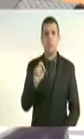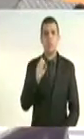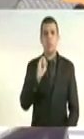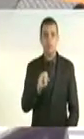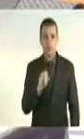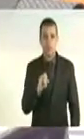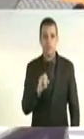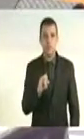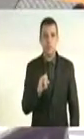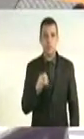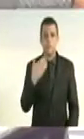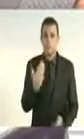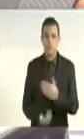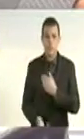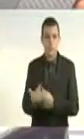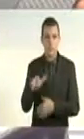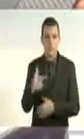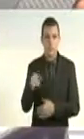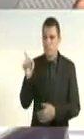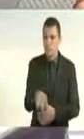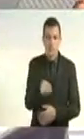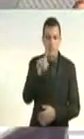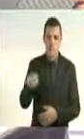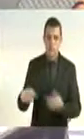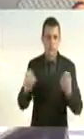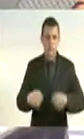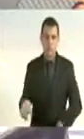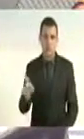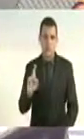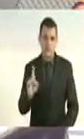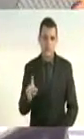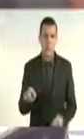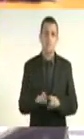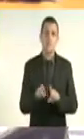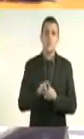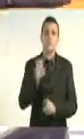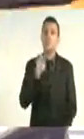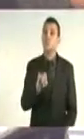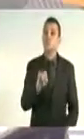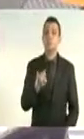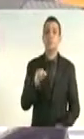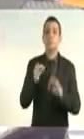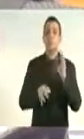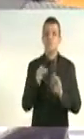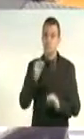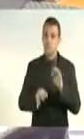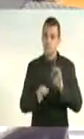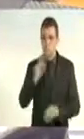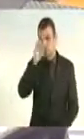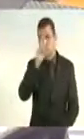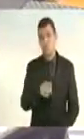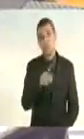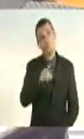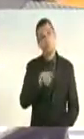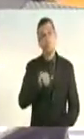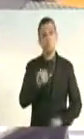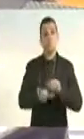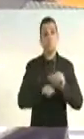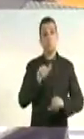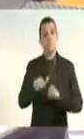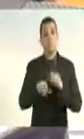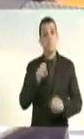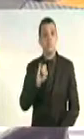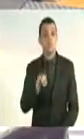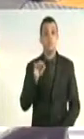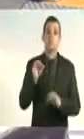nulidade. E, logicamente, se a Justiça determinar, vai se fazer a correção, caso a Justiça